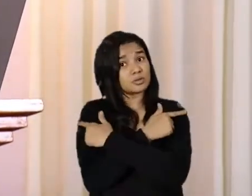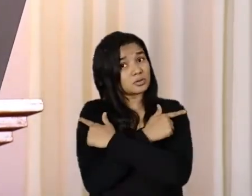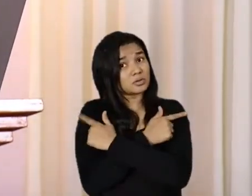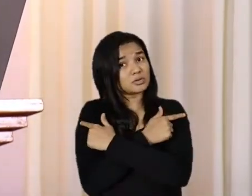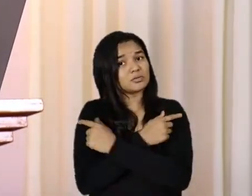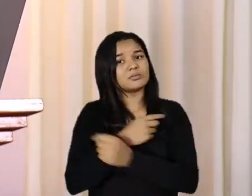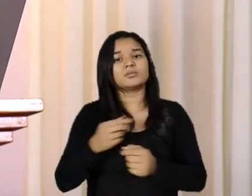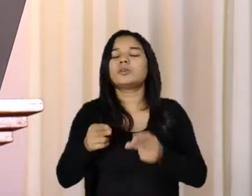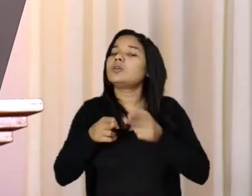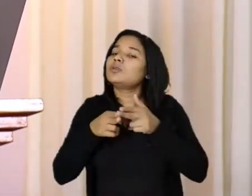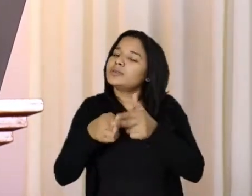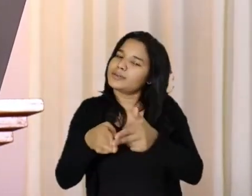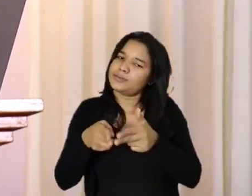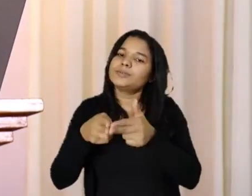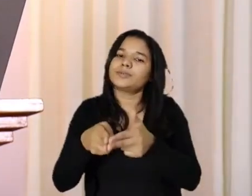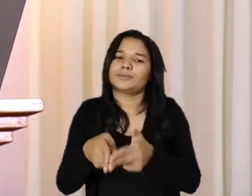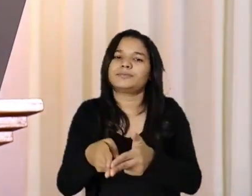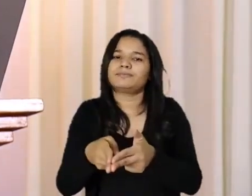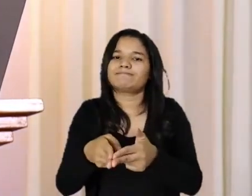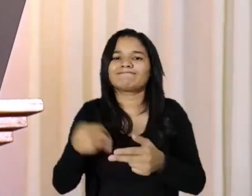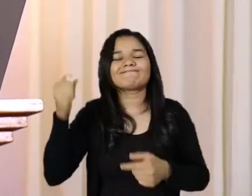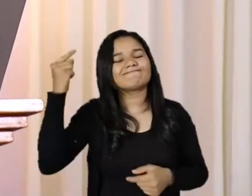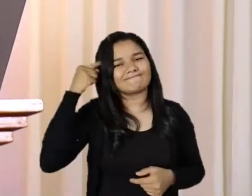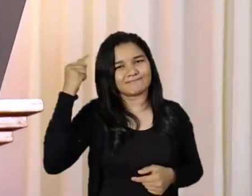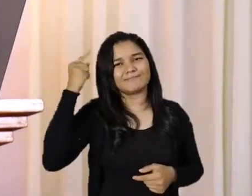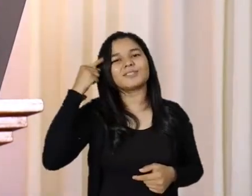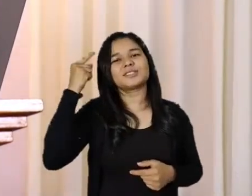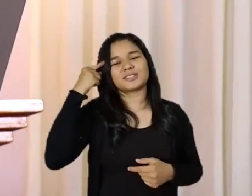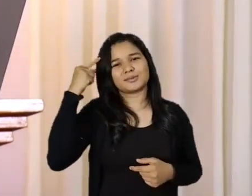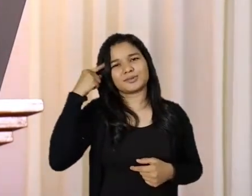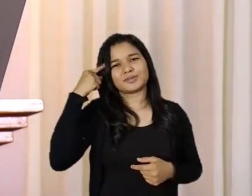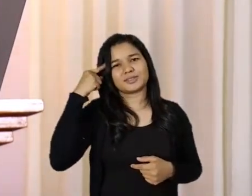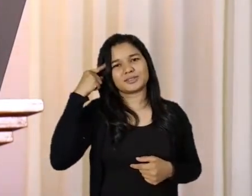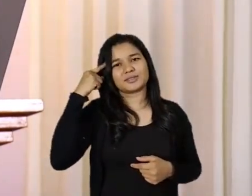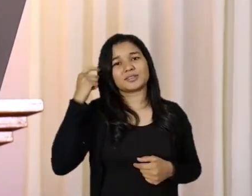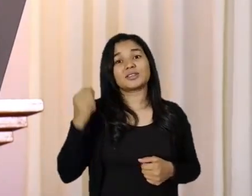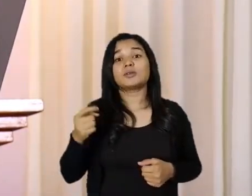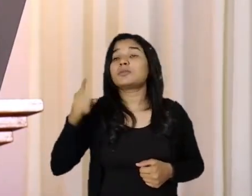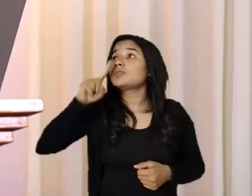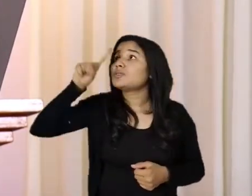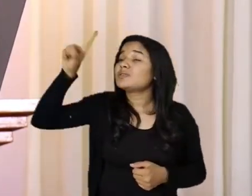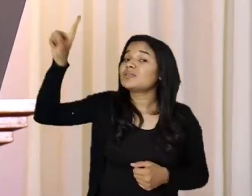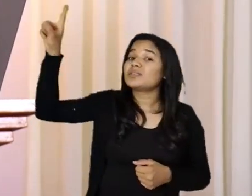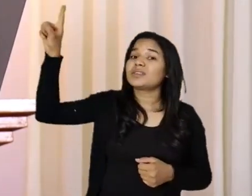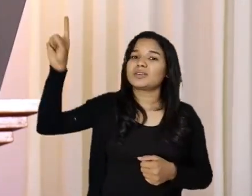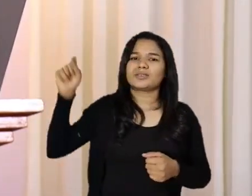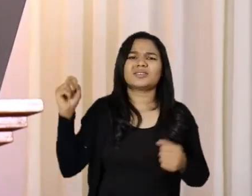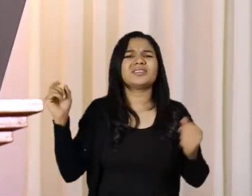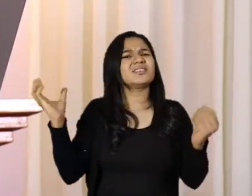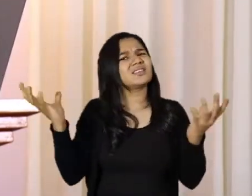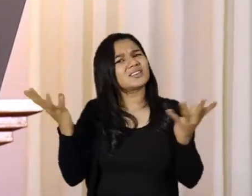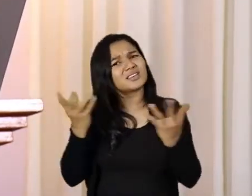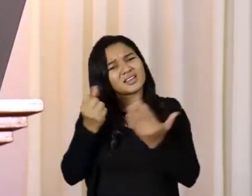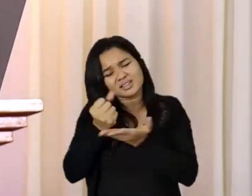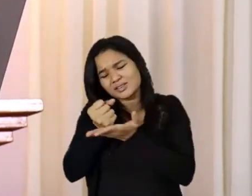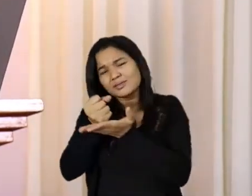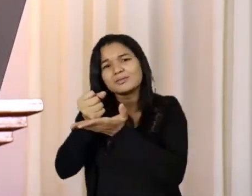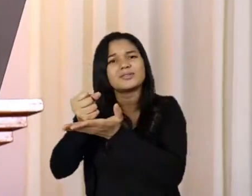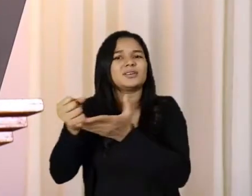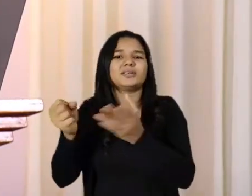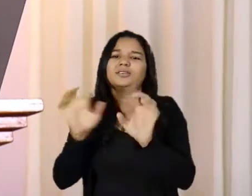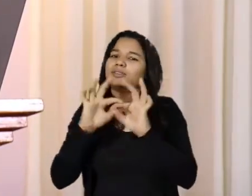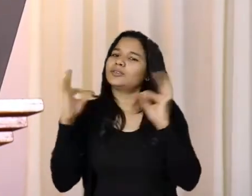uma reflexão. Porque Deus tem provisão para salvar todas as famílias e tem um cuidado todo especial para com elas. No